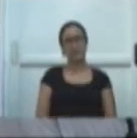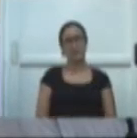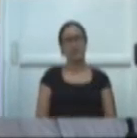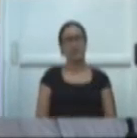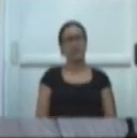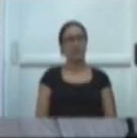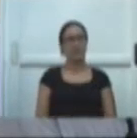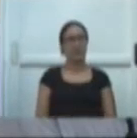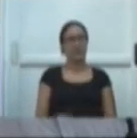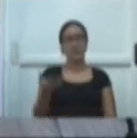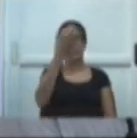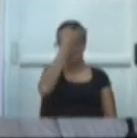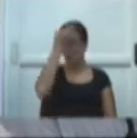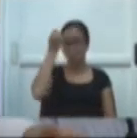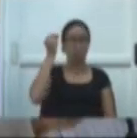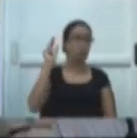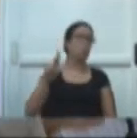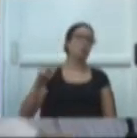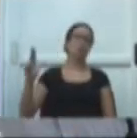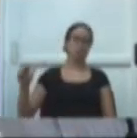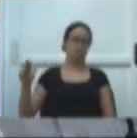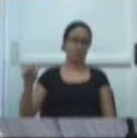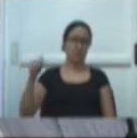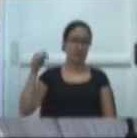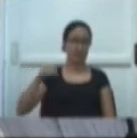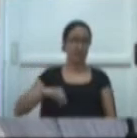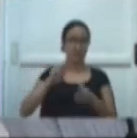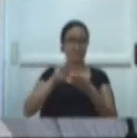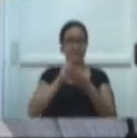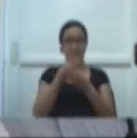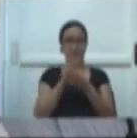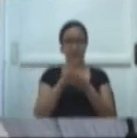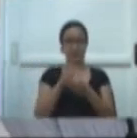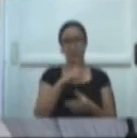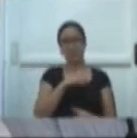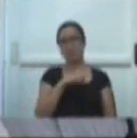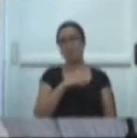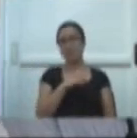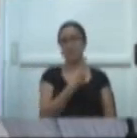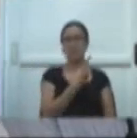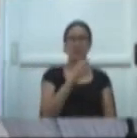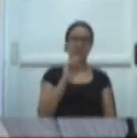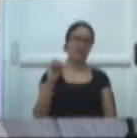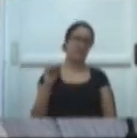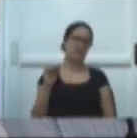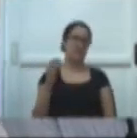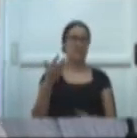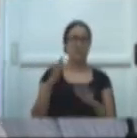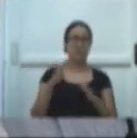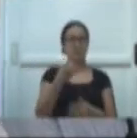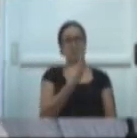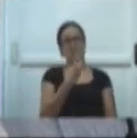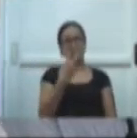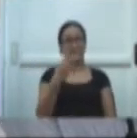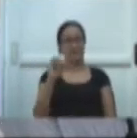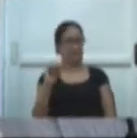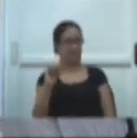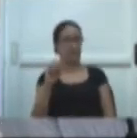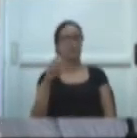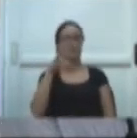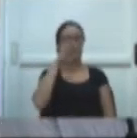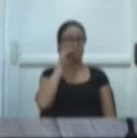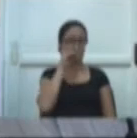esquecer que a Câmara Municipal tem cerca de 100 a 130 funcionários, mas